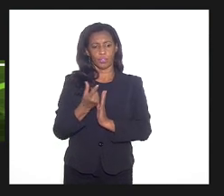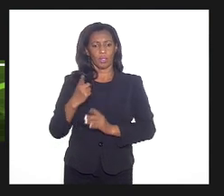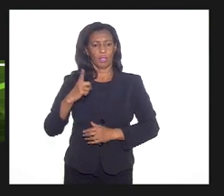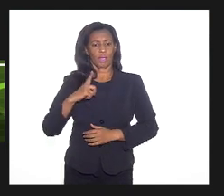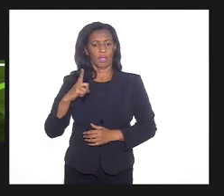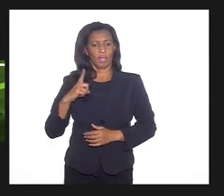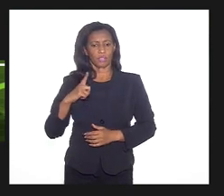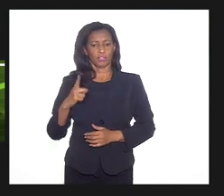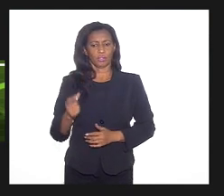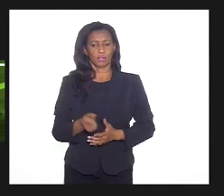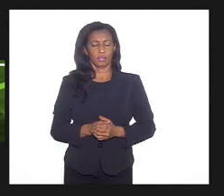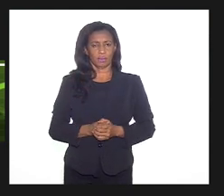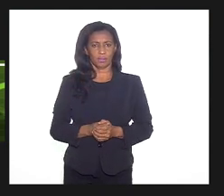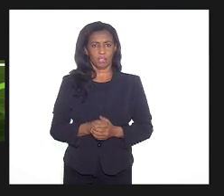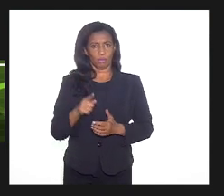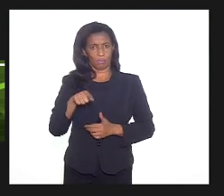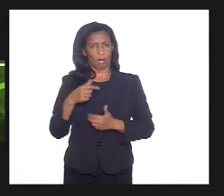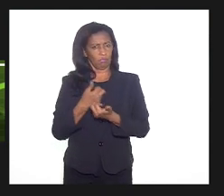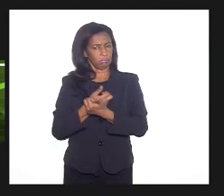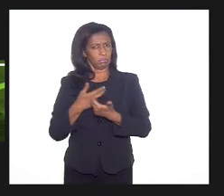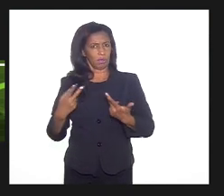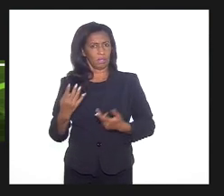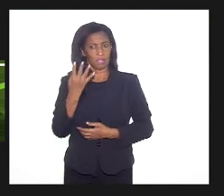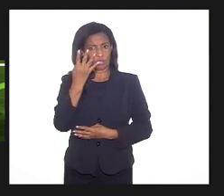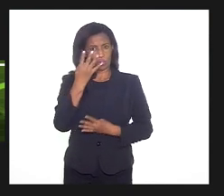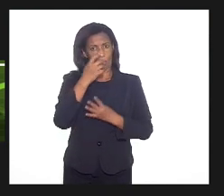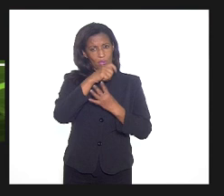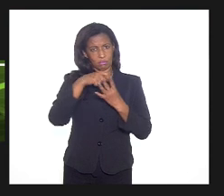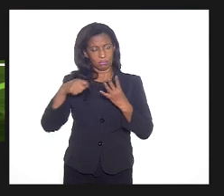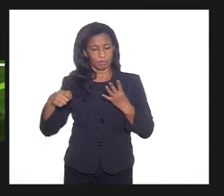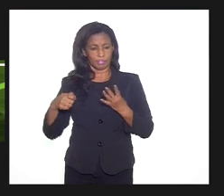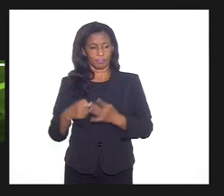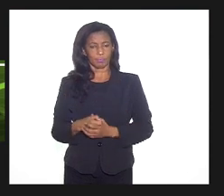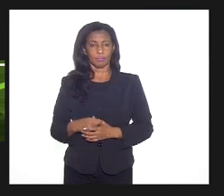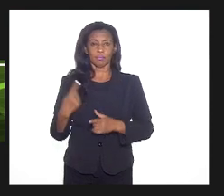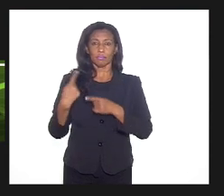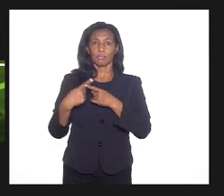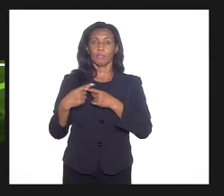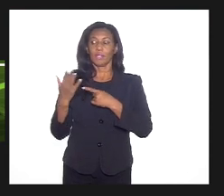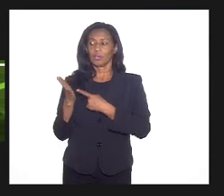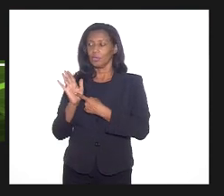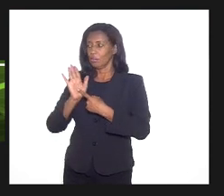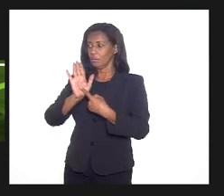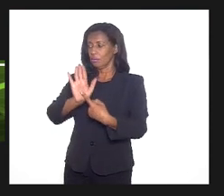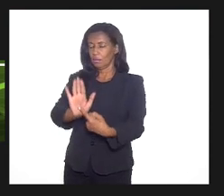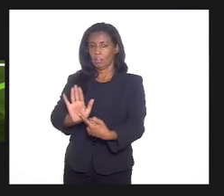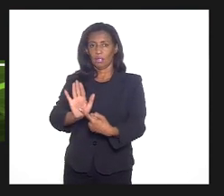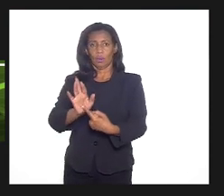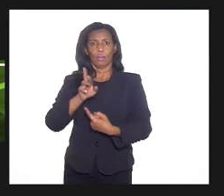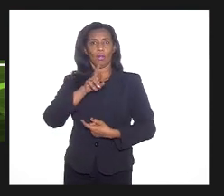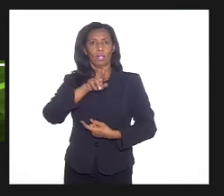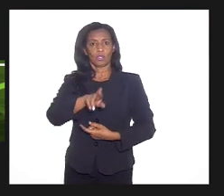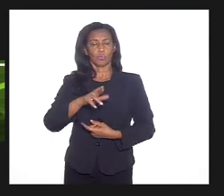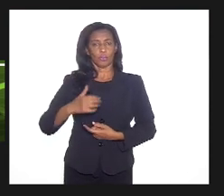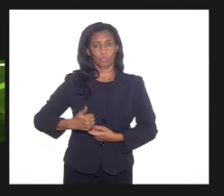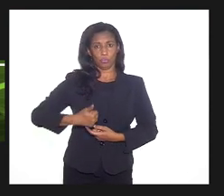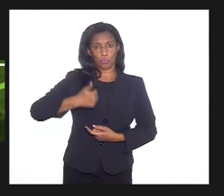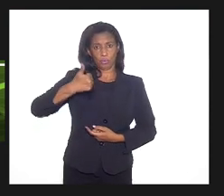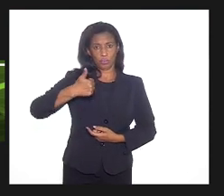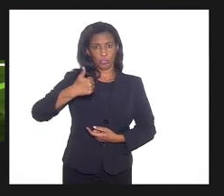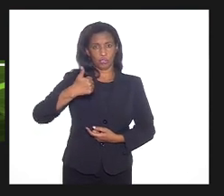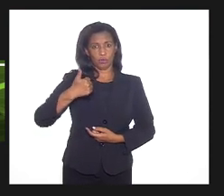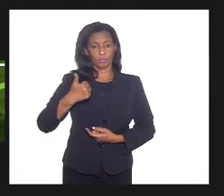uma grande virtude, né, nesse primeiro quadrimestre, é porque a gente apresenta um resultado positivo